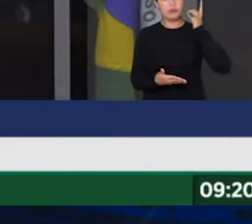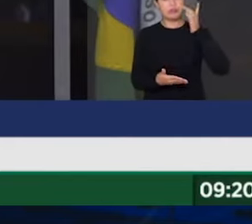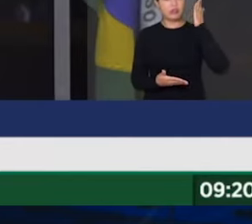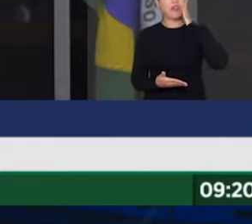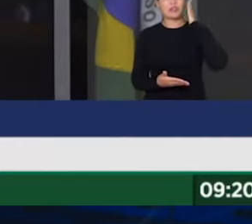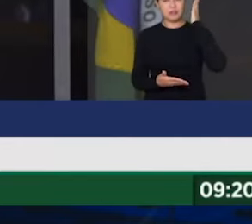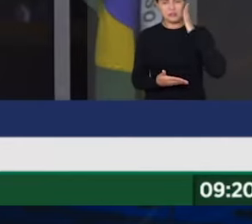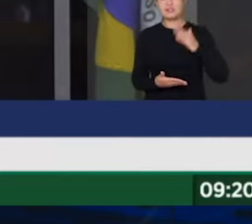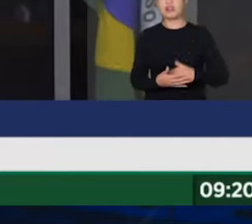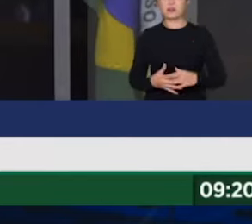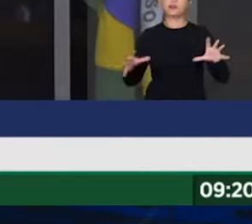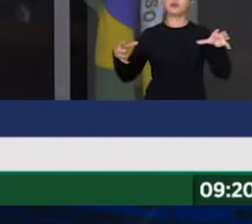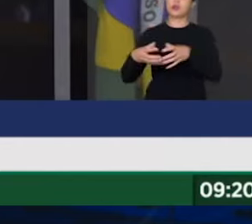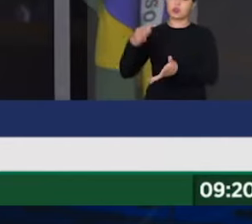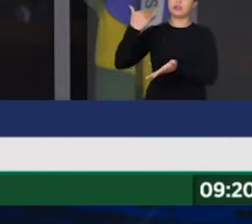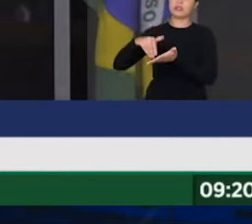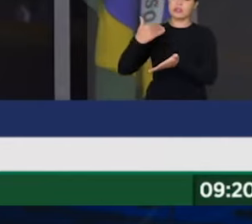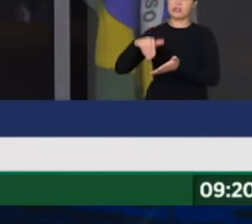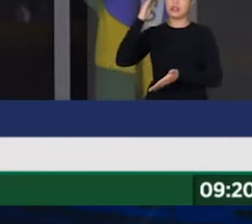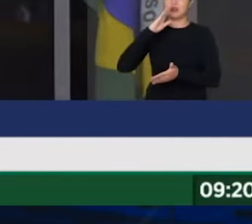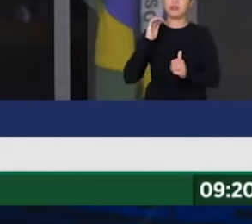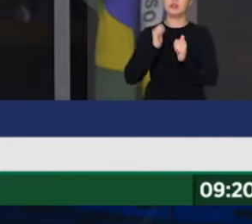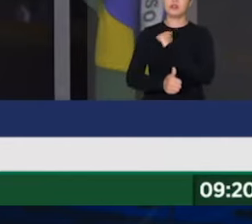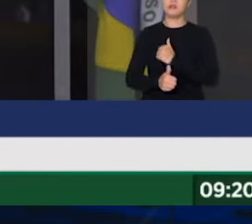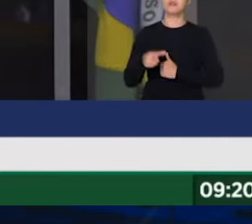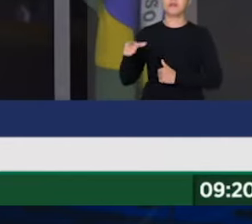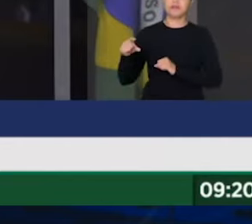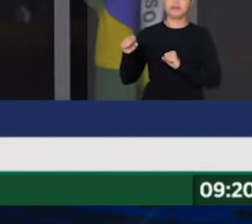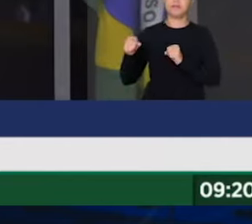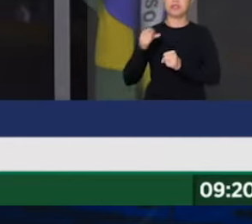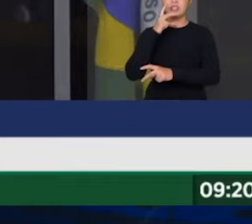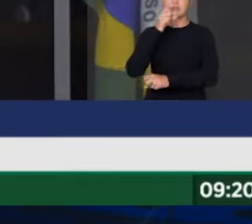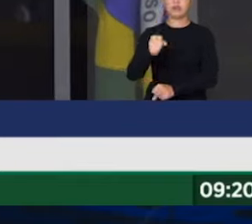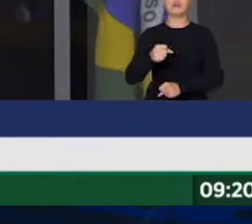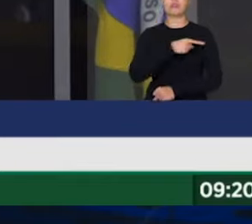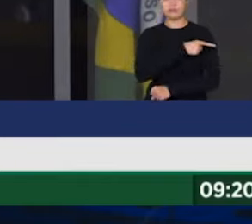a equipe da Secretaria Nacional de Esportes. Muito obrigado, Coronel Tadeu, e parabéns,